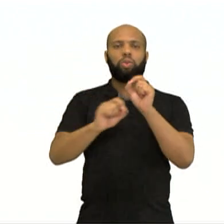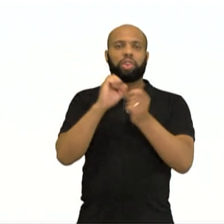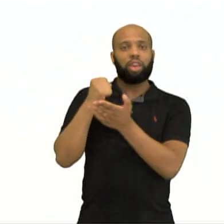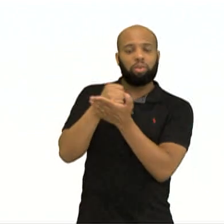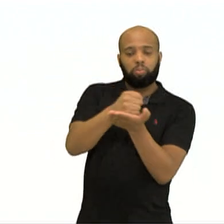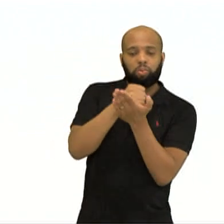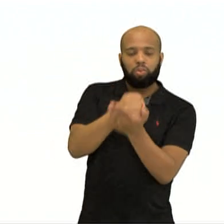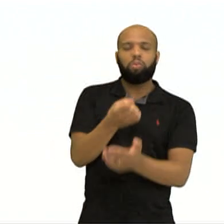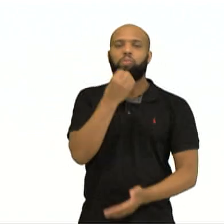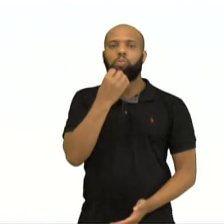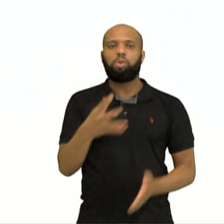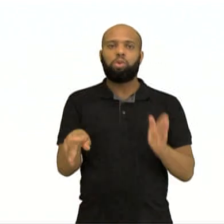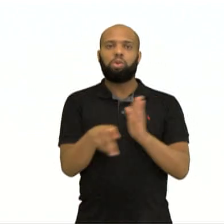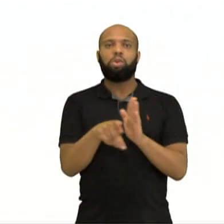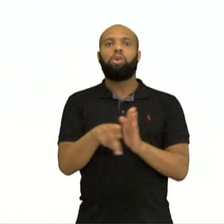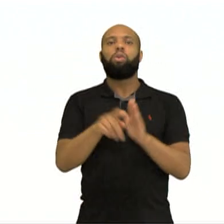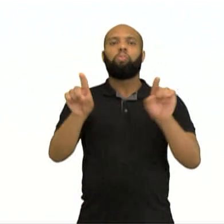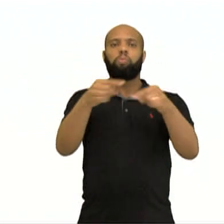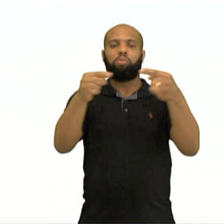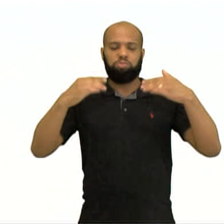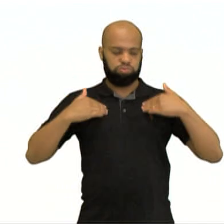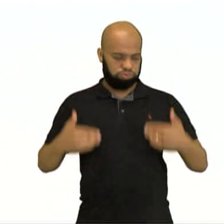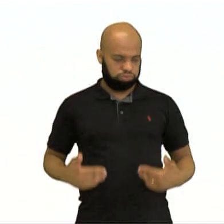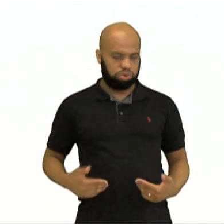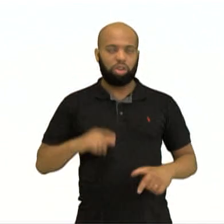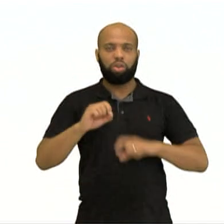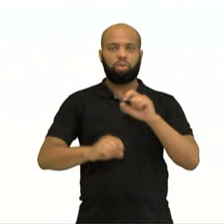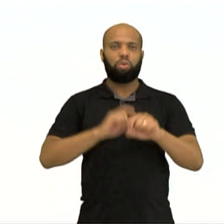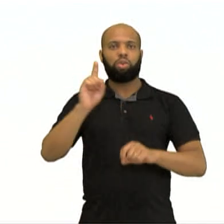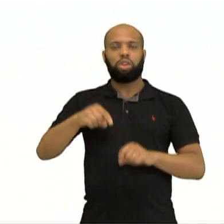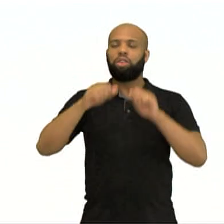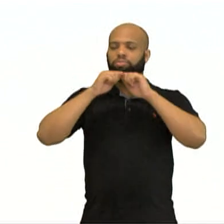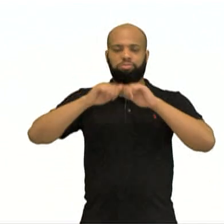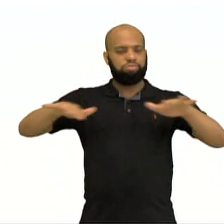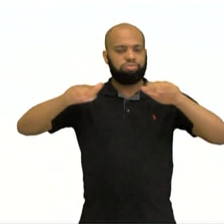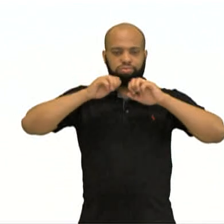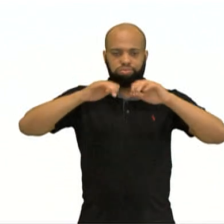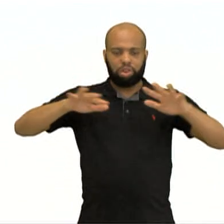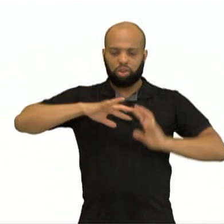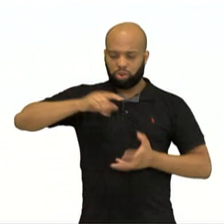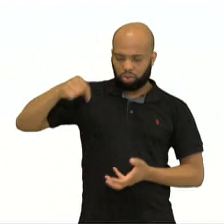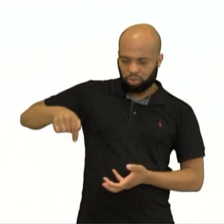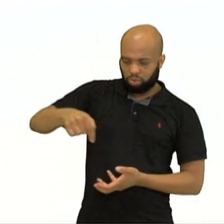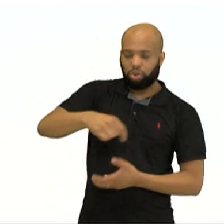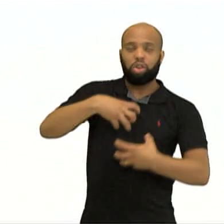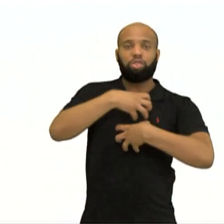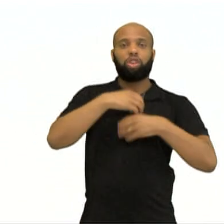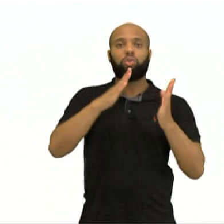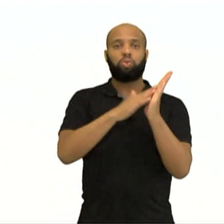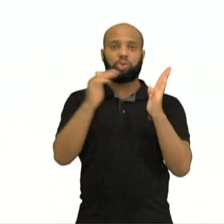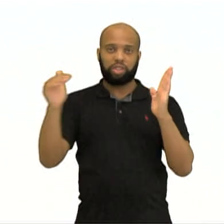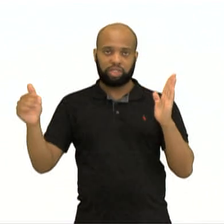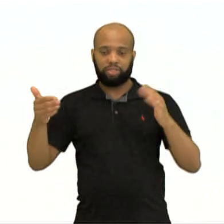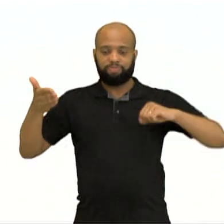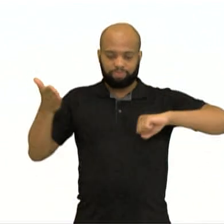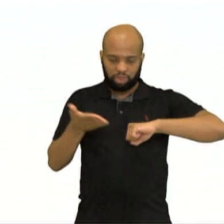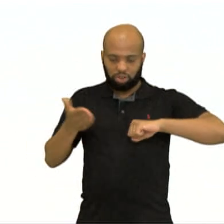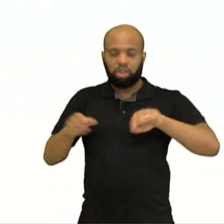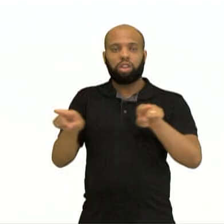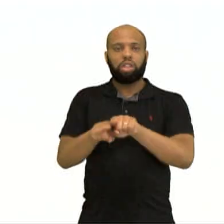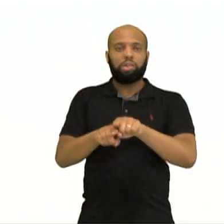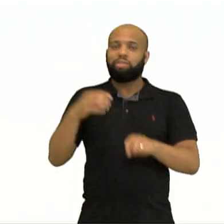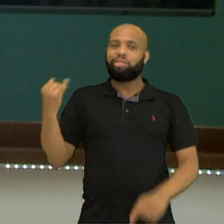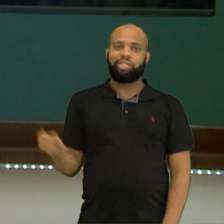para a música corporal se tornar mais difundida mundialmente como uma estética contemporânea e uma